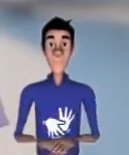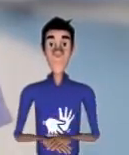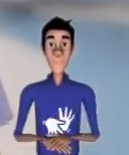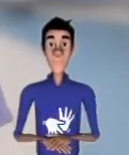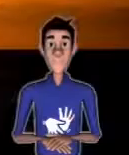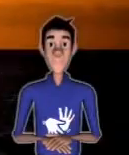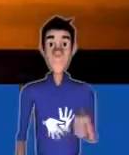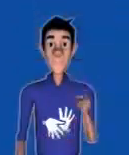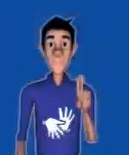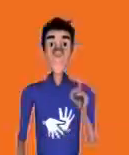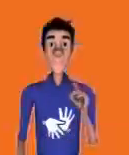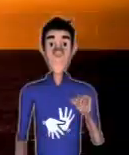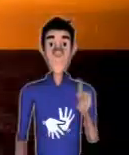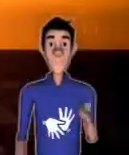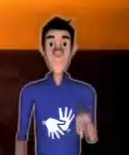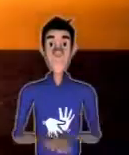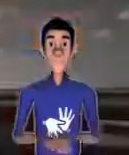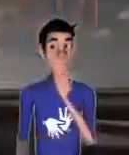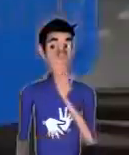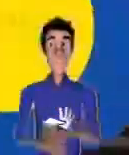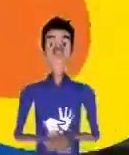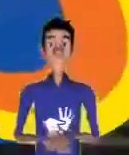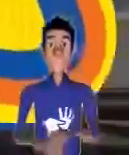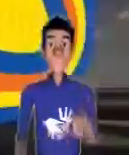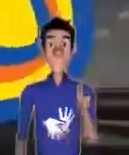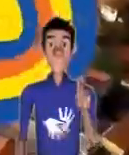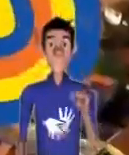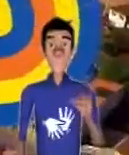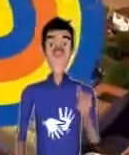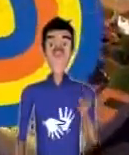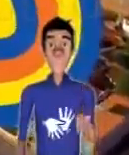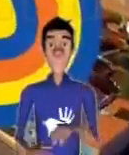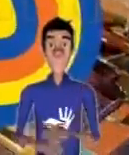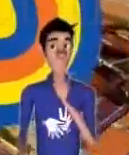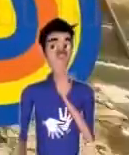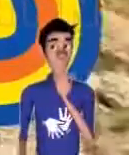qualidade de vida. Muda RN, muda RN, muda RN!